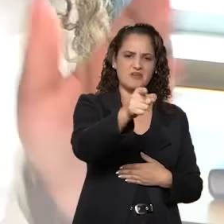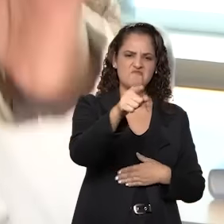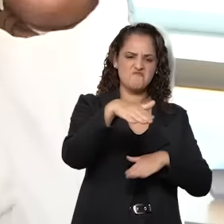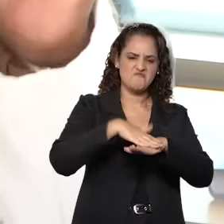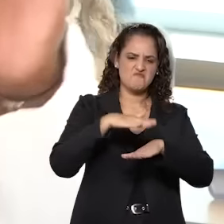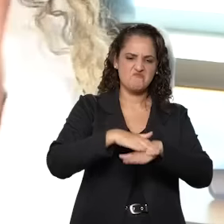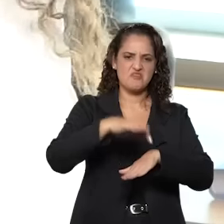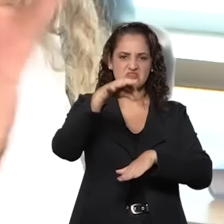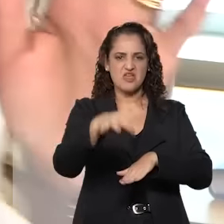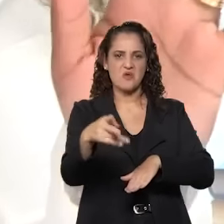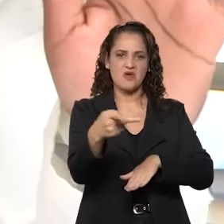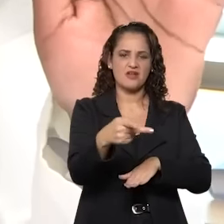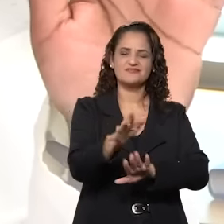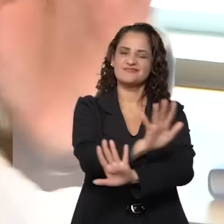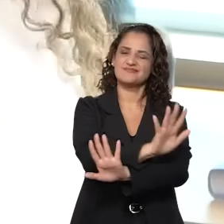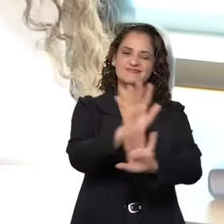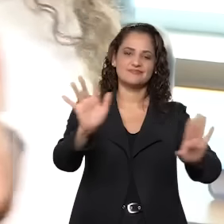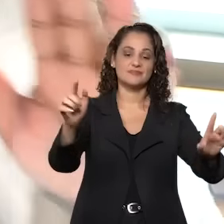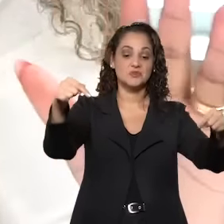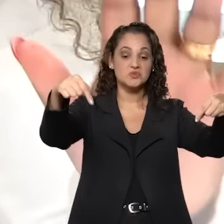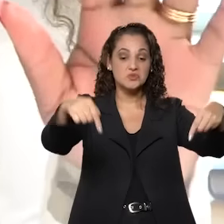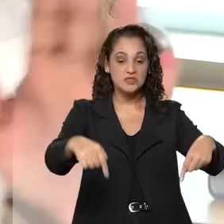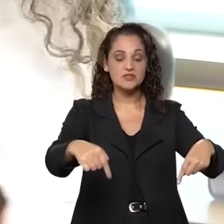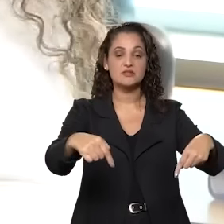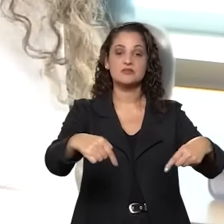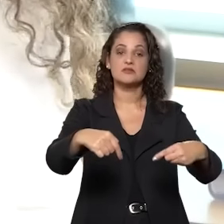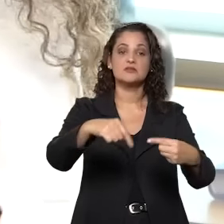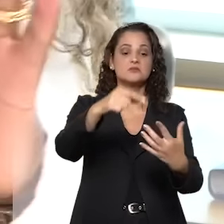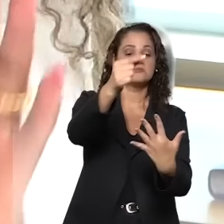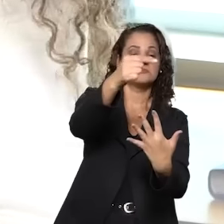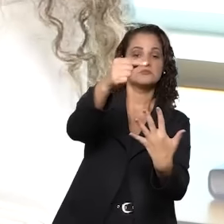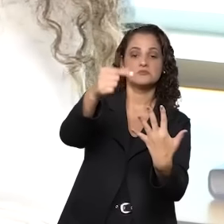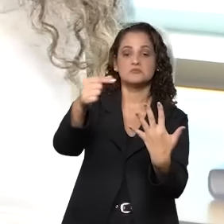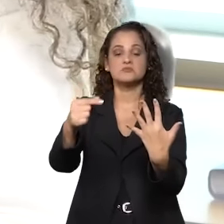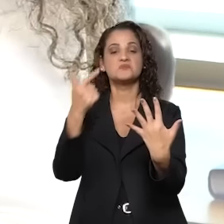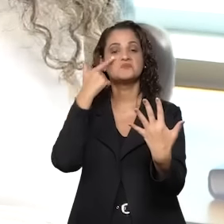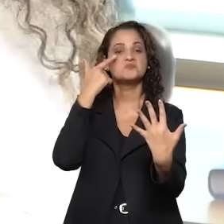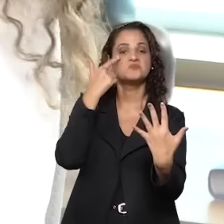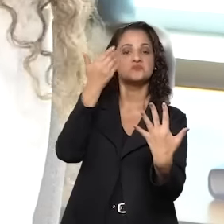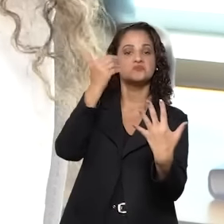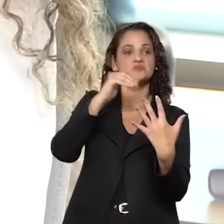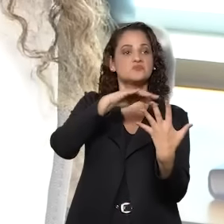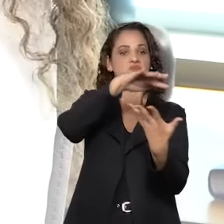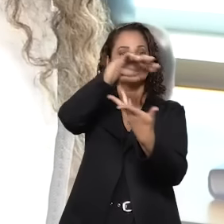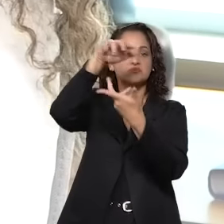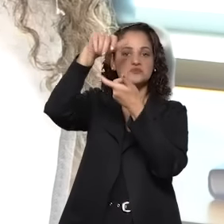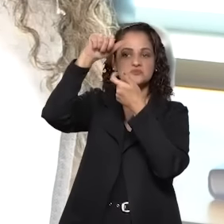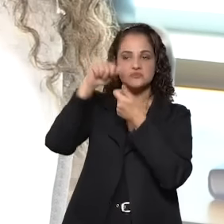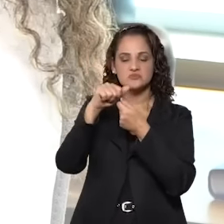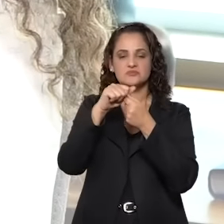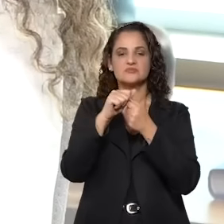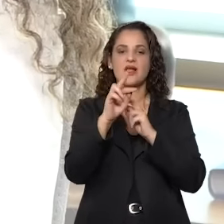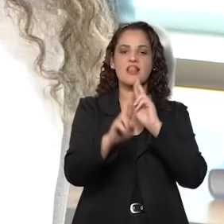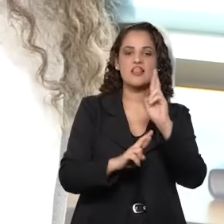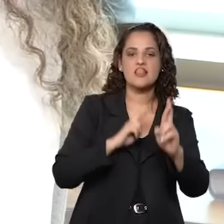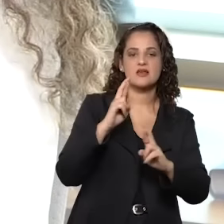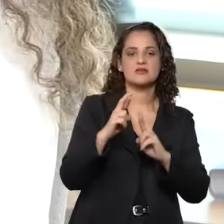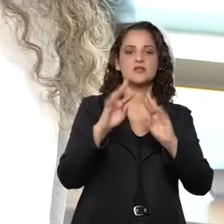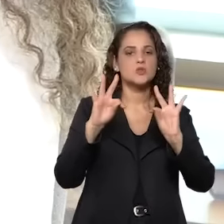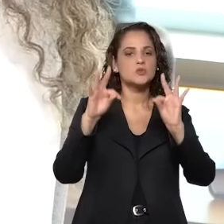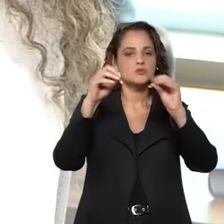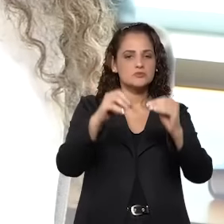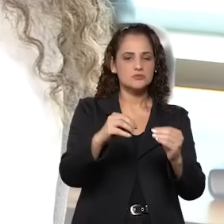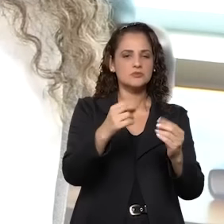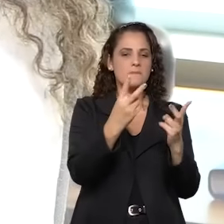perspectivas vamos olhar pro mundo pras relações para tudo sobre uma perspectiva diferente eh então como eu eu